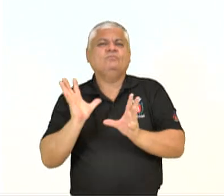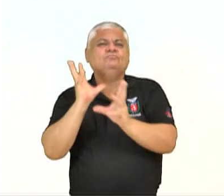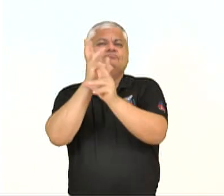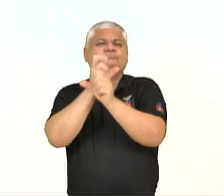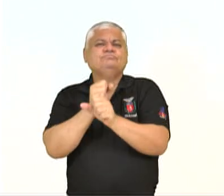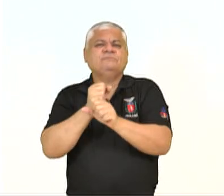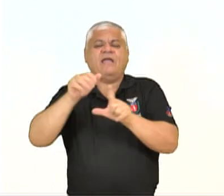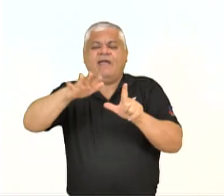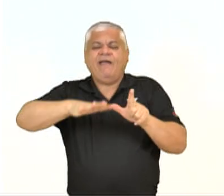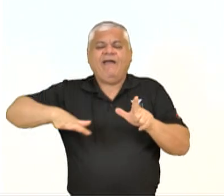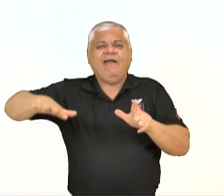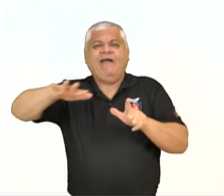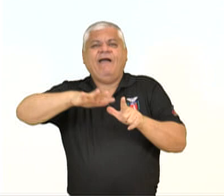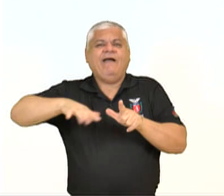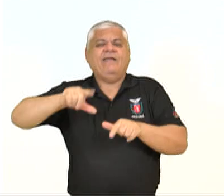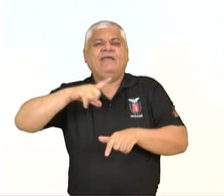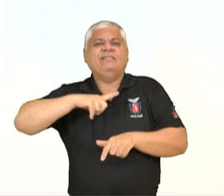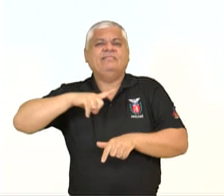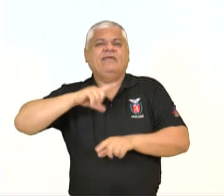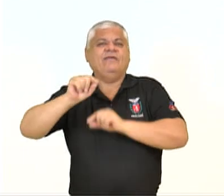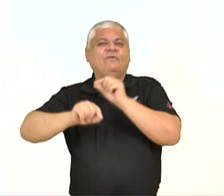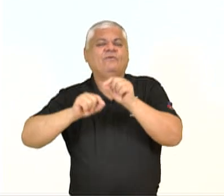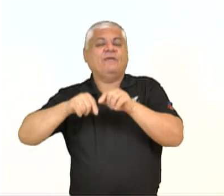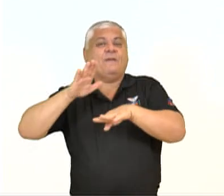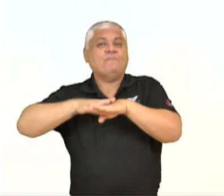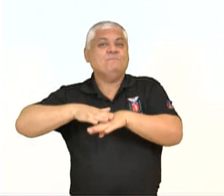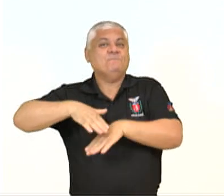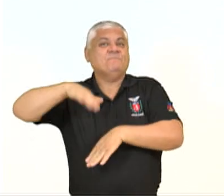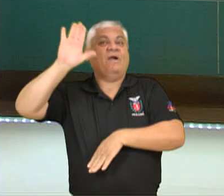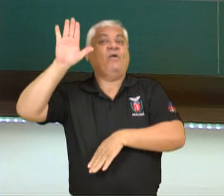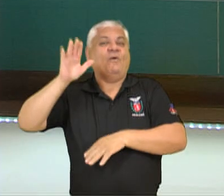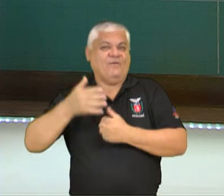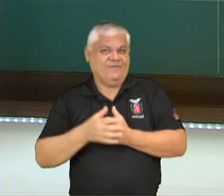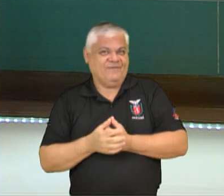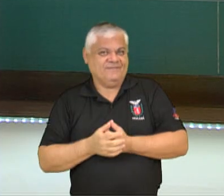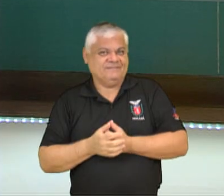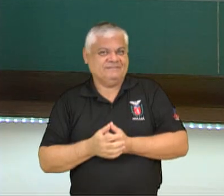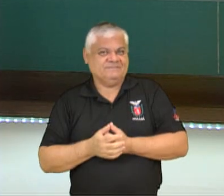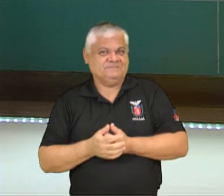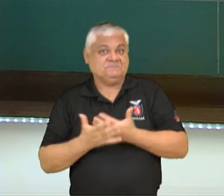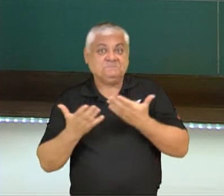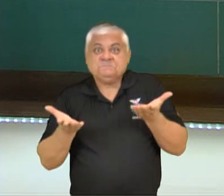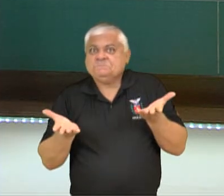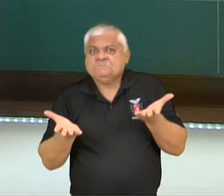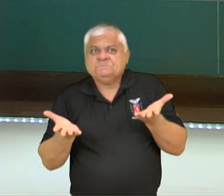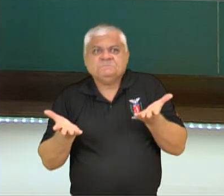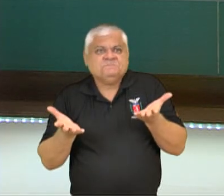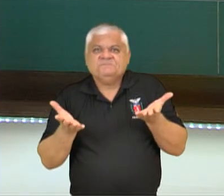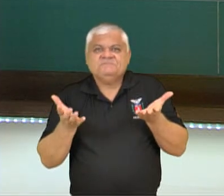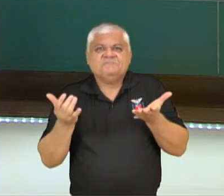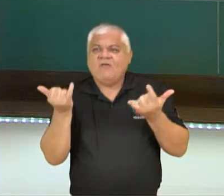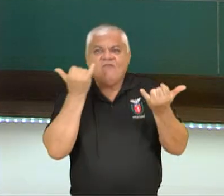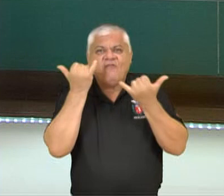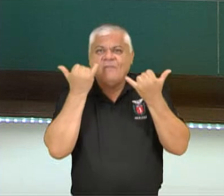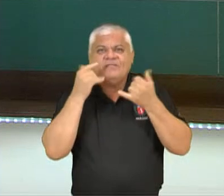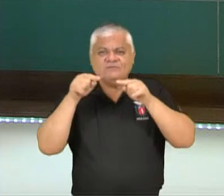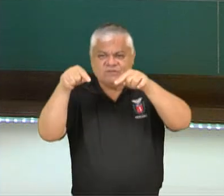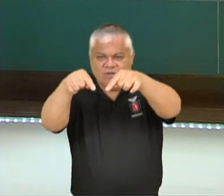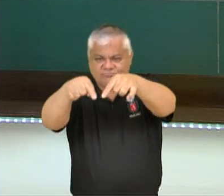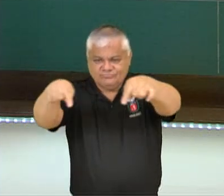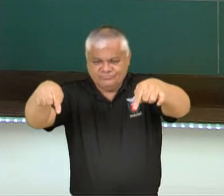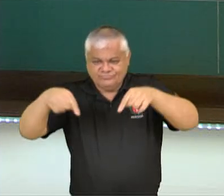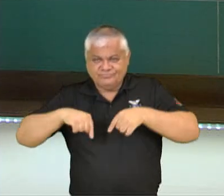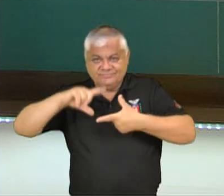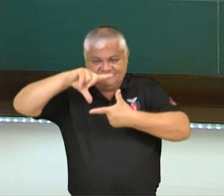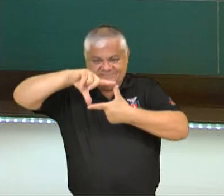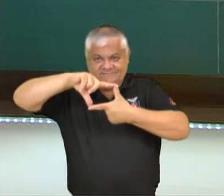a área de sua região deve ser a maior possível. Olha só, a gente tem informação de um terreno retangular que tem